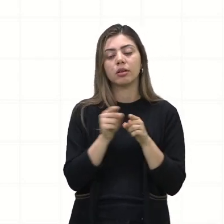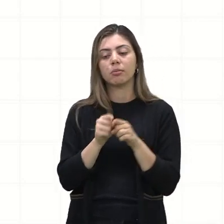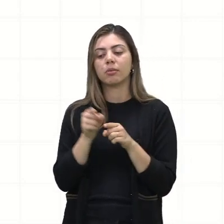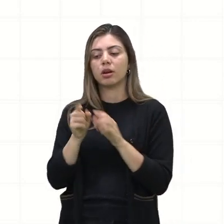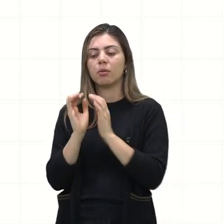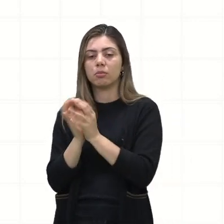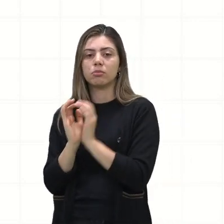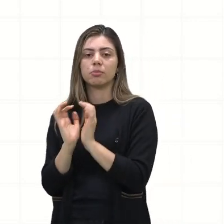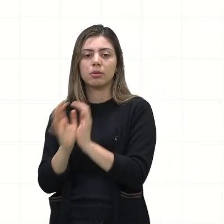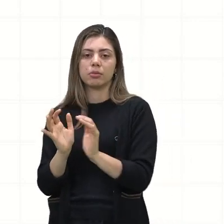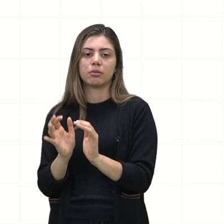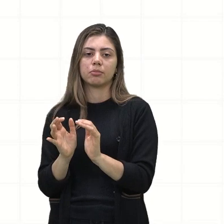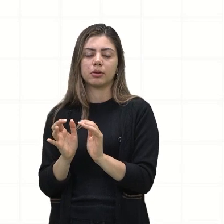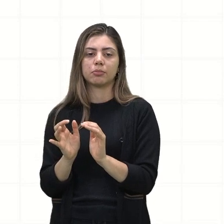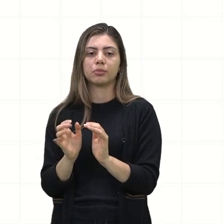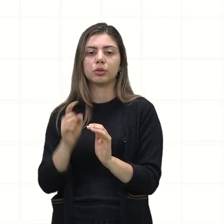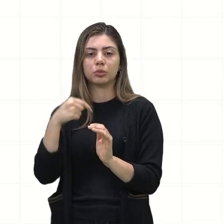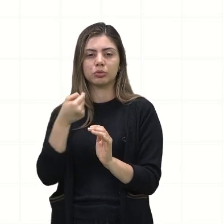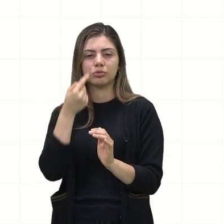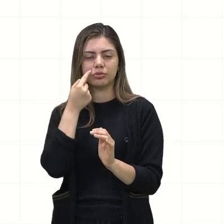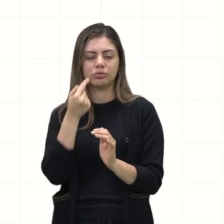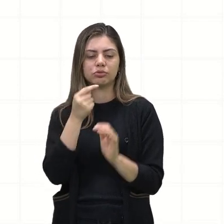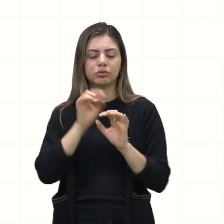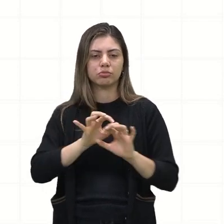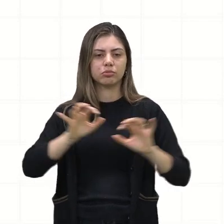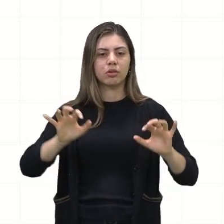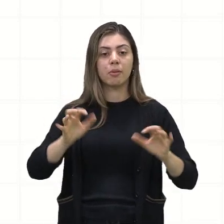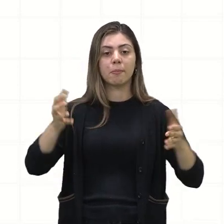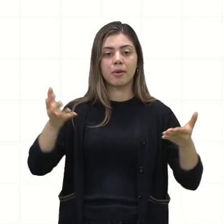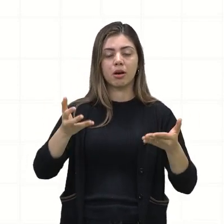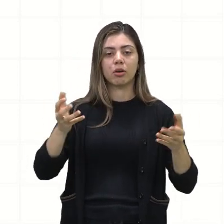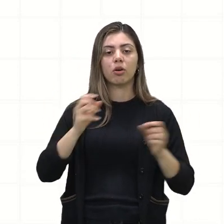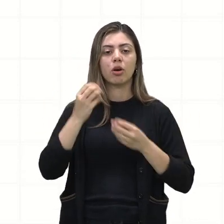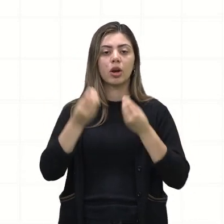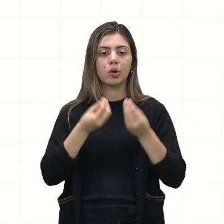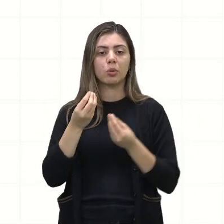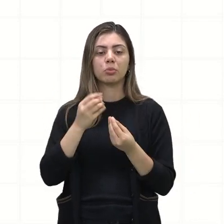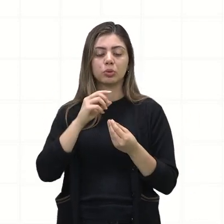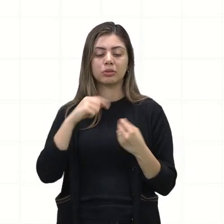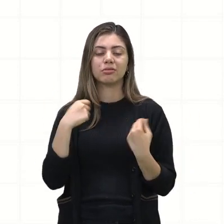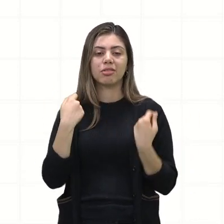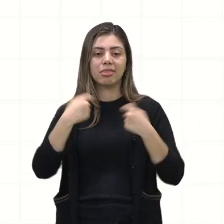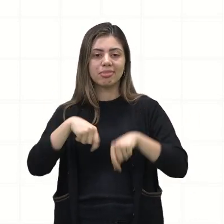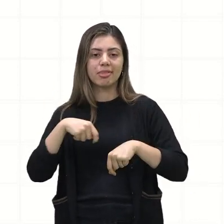lançamento de um dado, separadamente. Agora, o conjunto de todas as